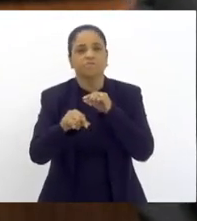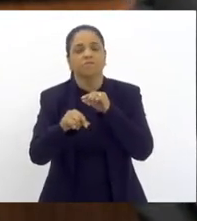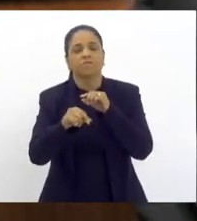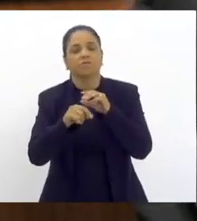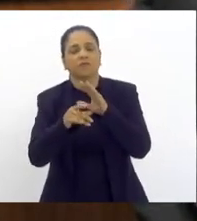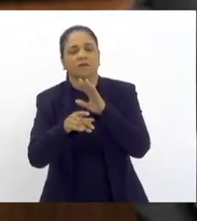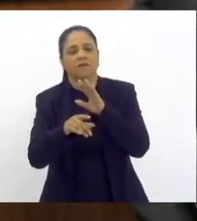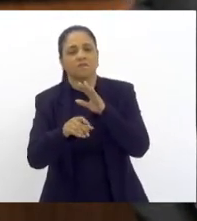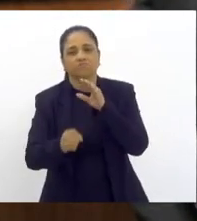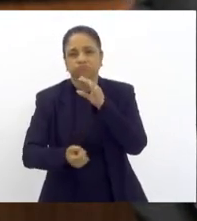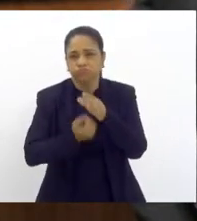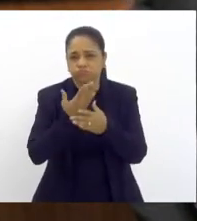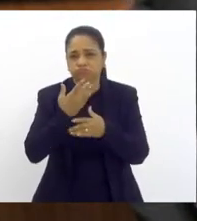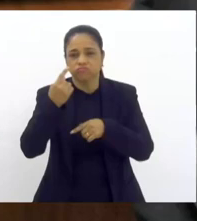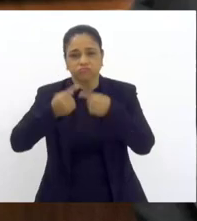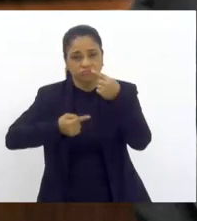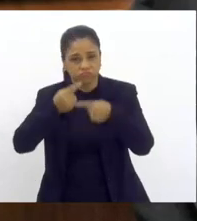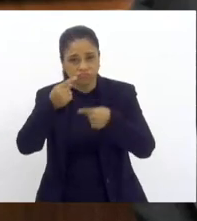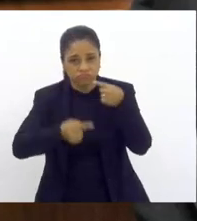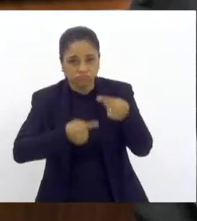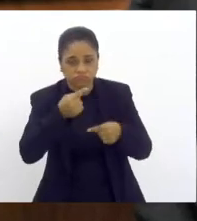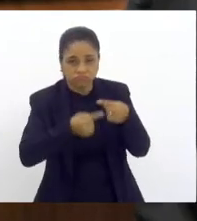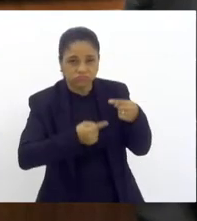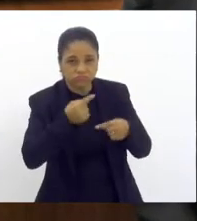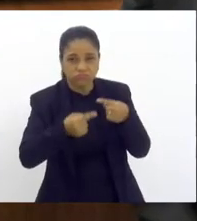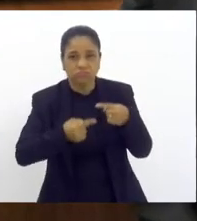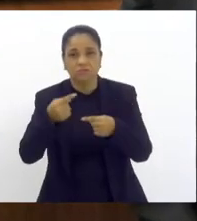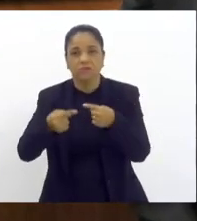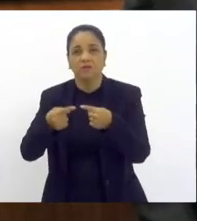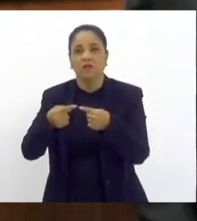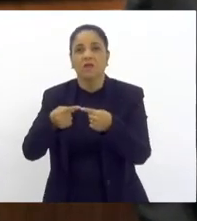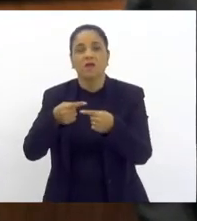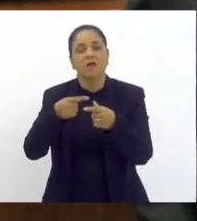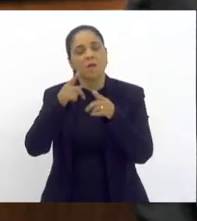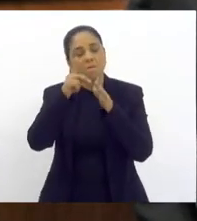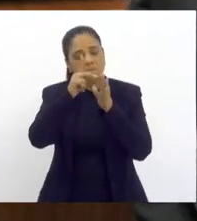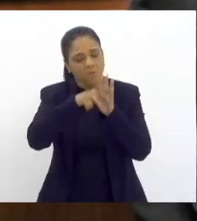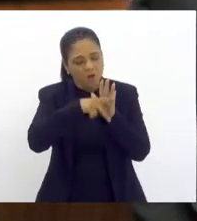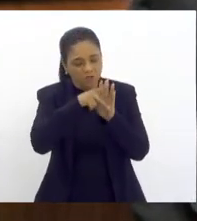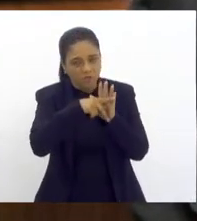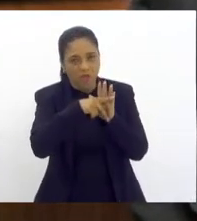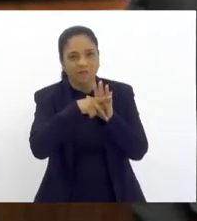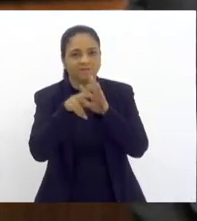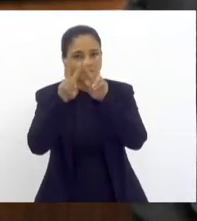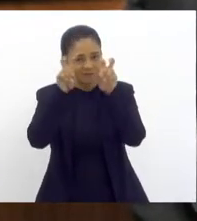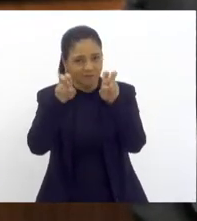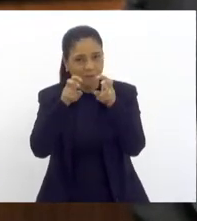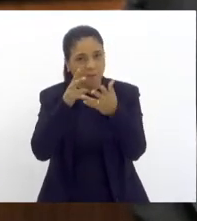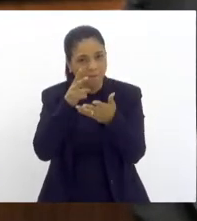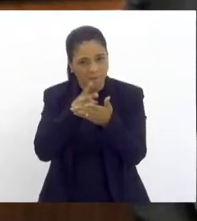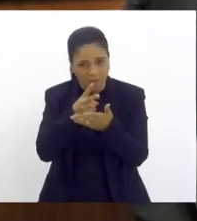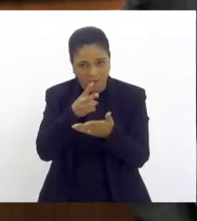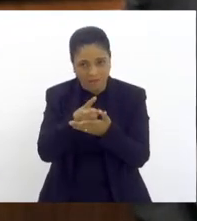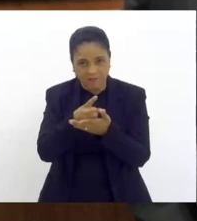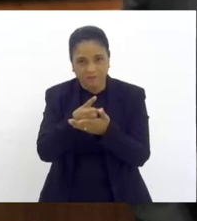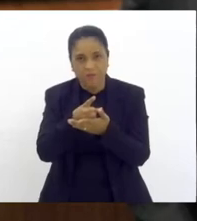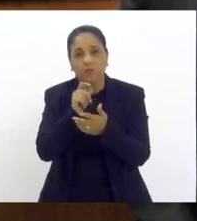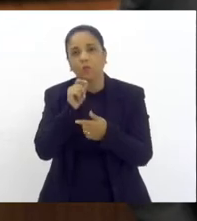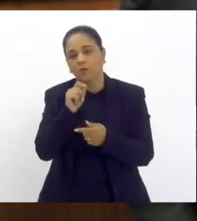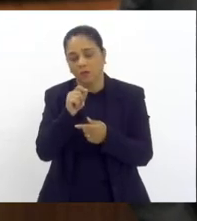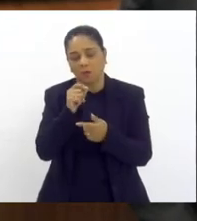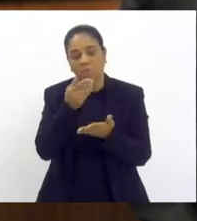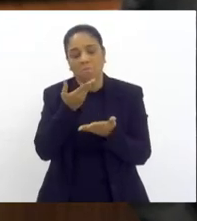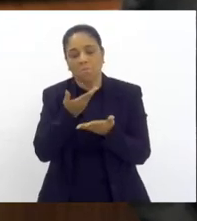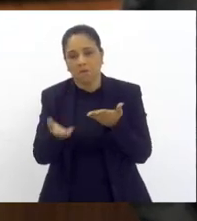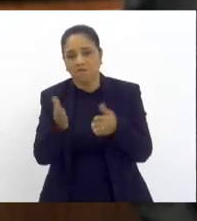a discussão e o debate, que é absolutamente pertinente. Projetos dessa natureza só fazem, em primeiro lugar, que percamos